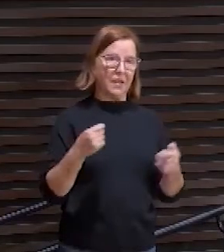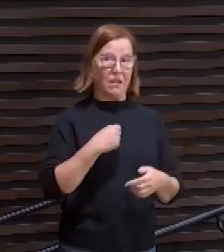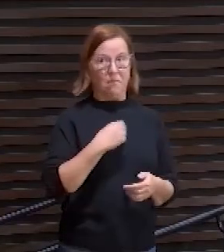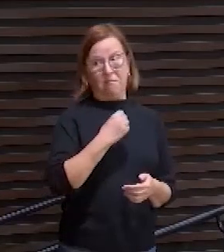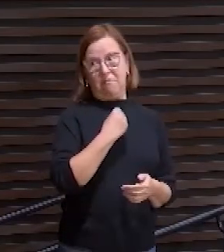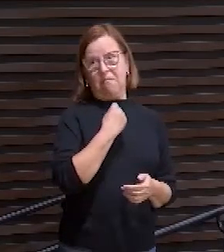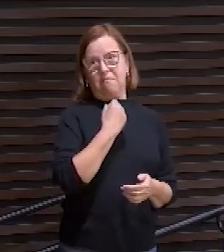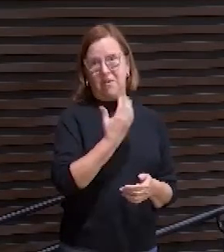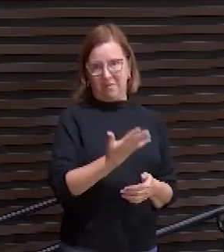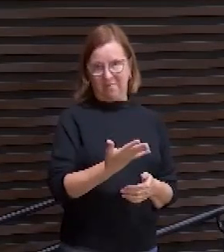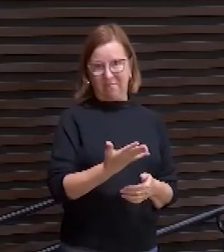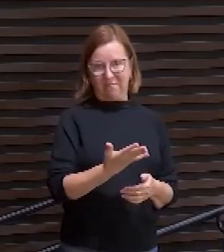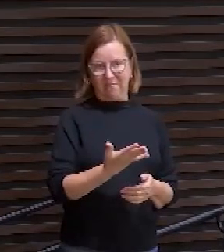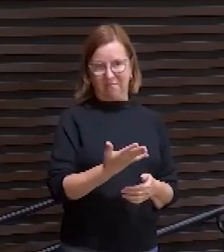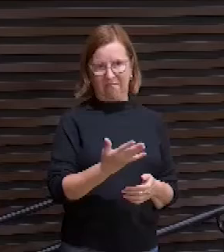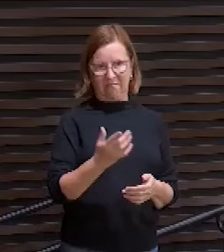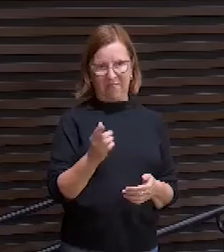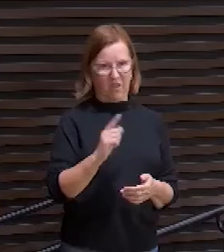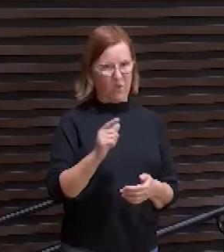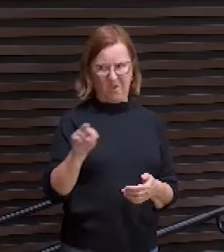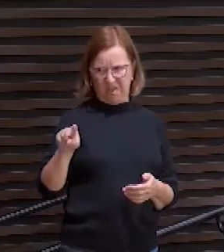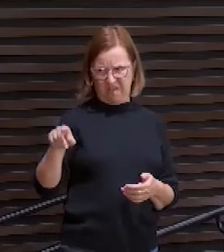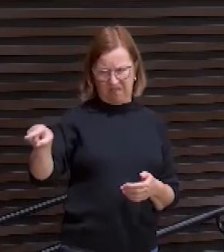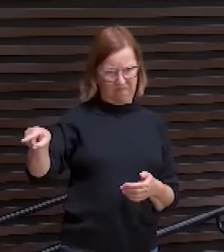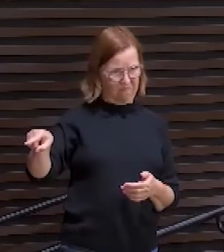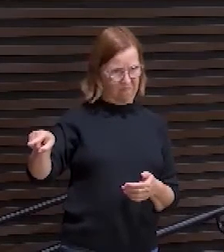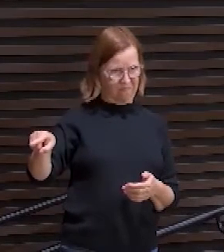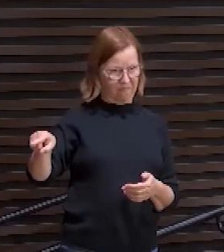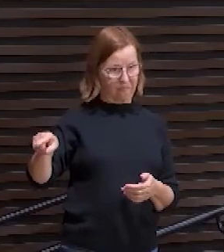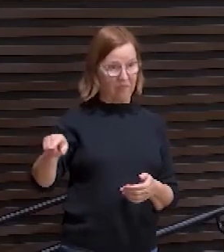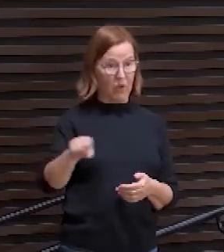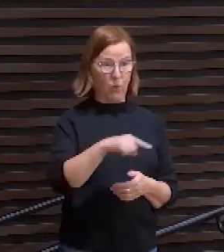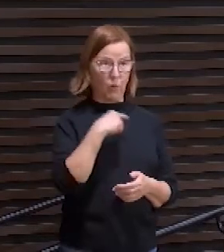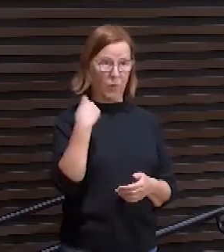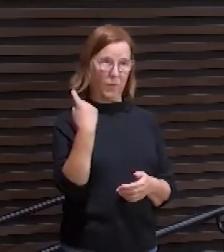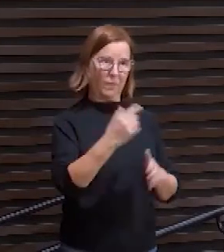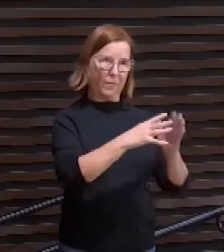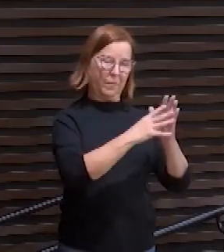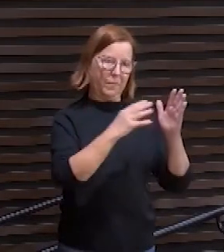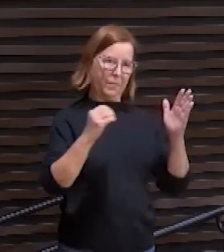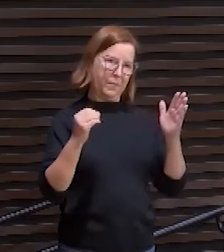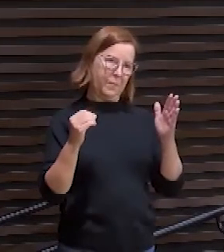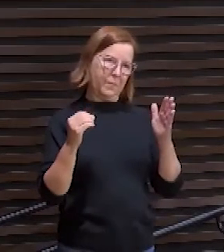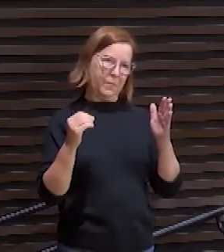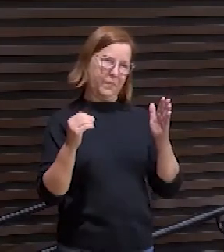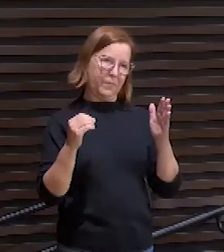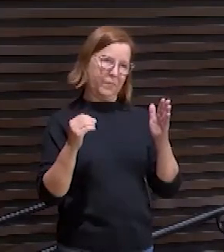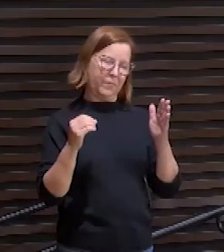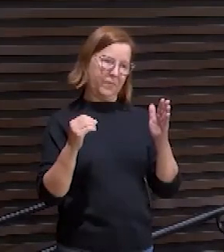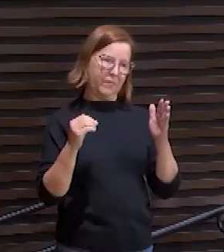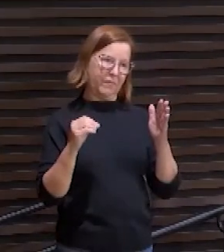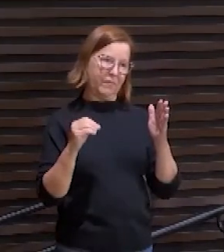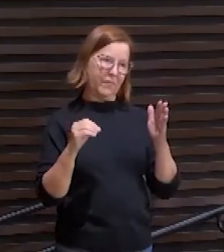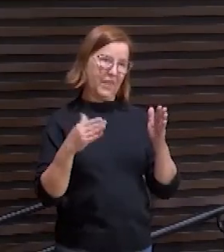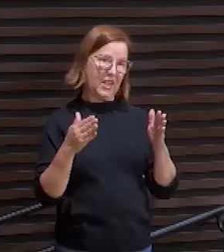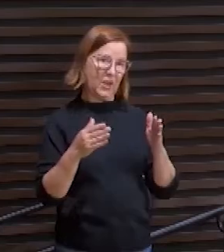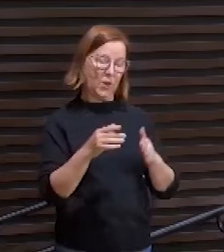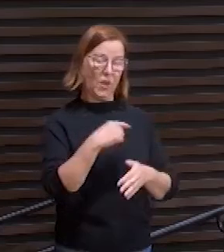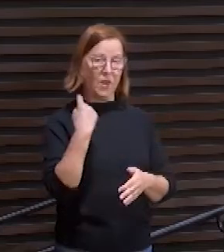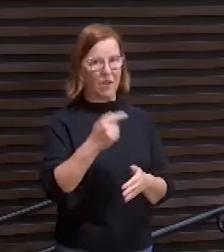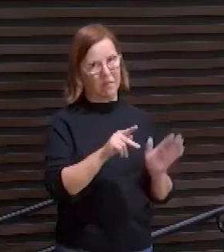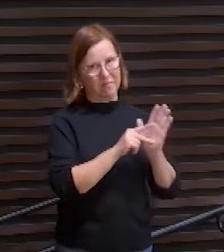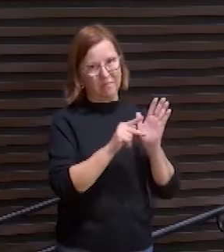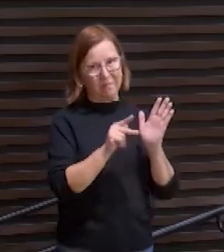bom, porque eu não sou como ele. O nosso padrão acaba sendo nós